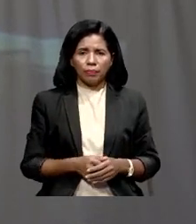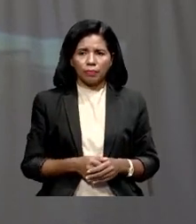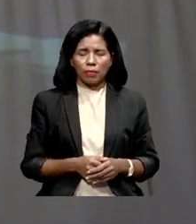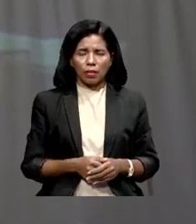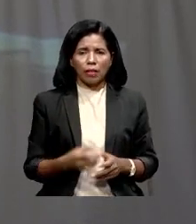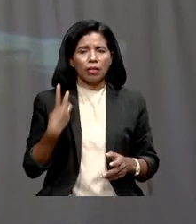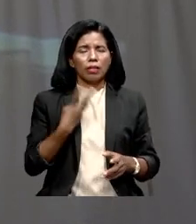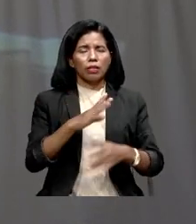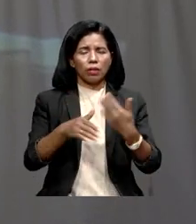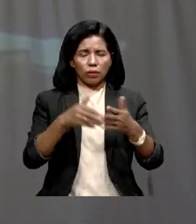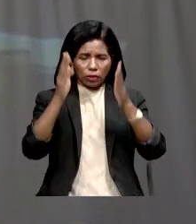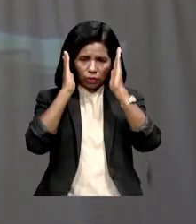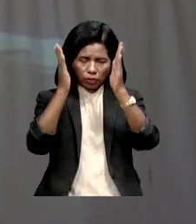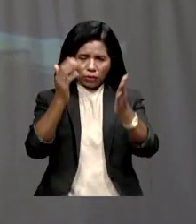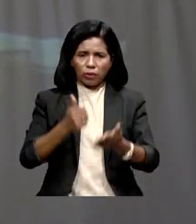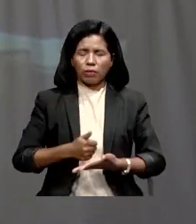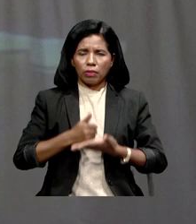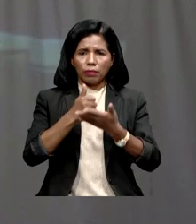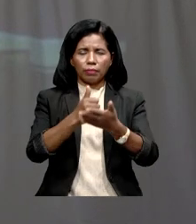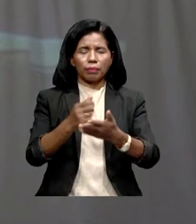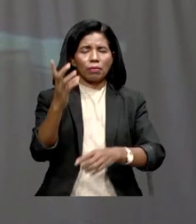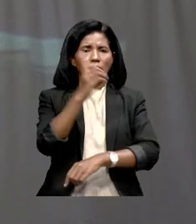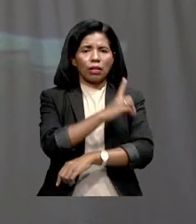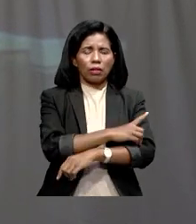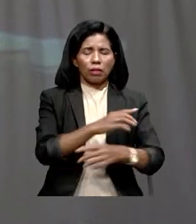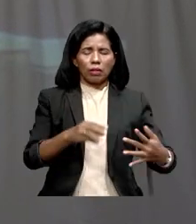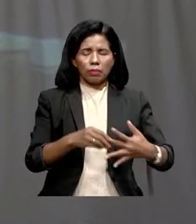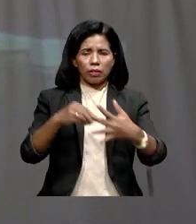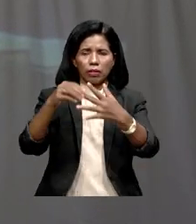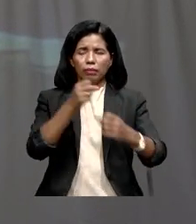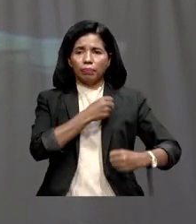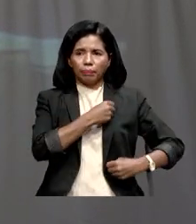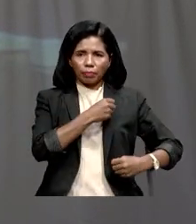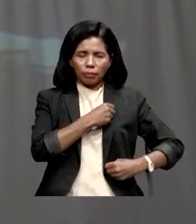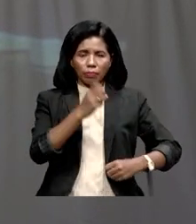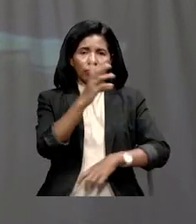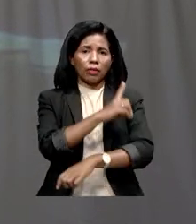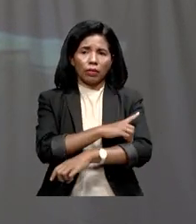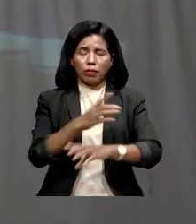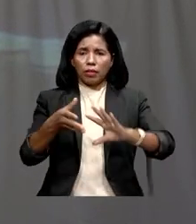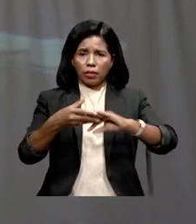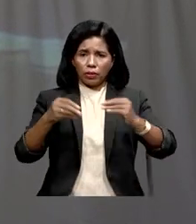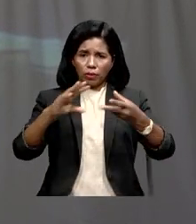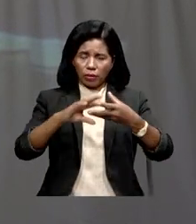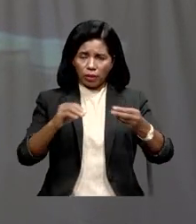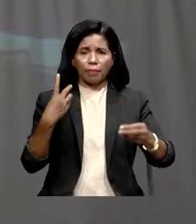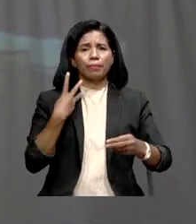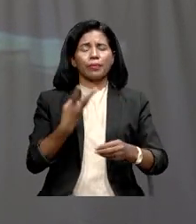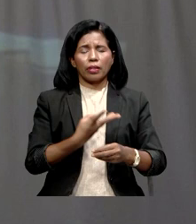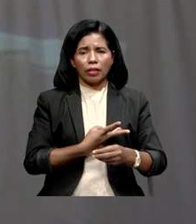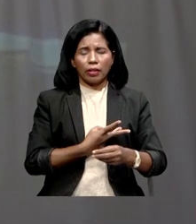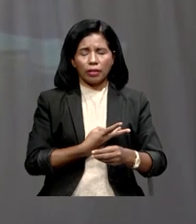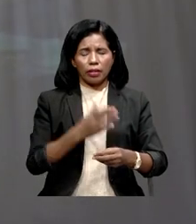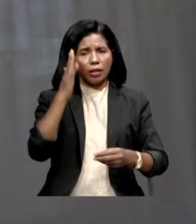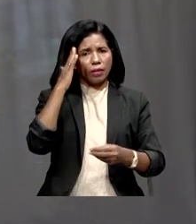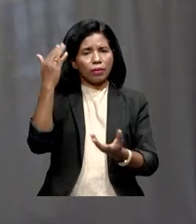merece toda a atenção. É loro especial, loro FALINTIL, loro histórico, e está a